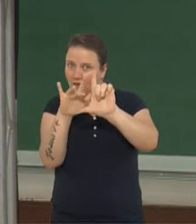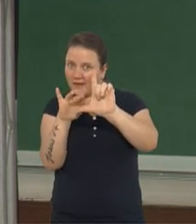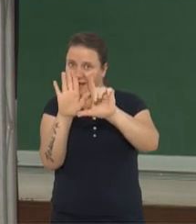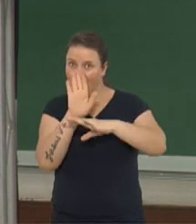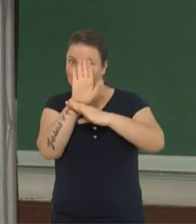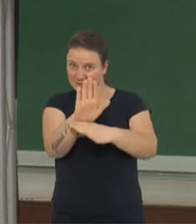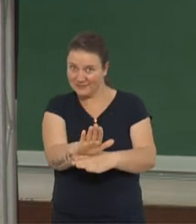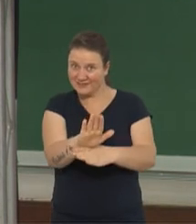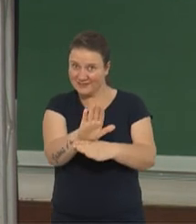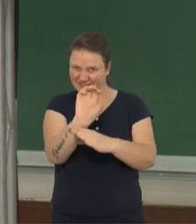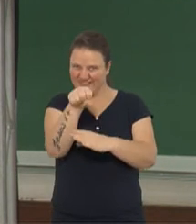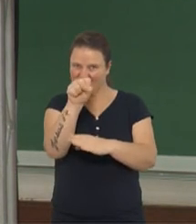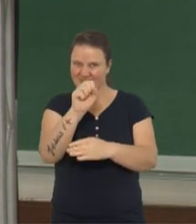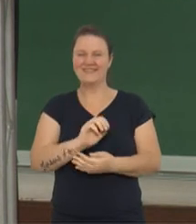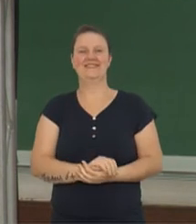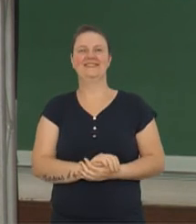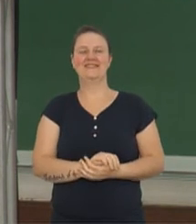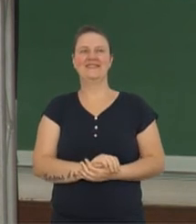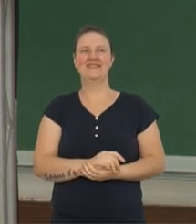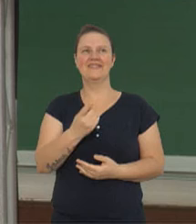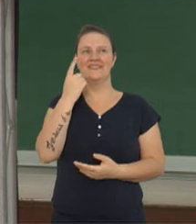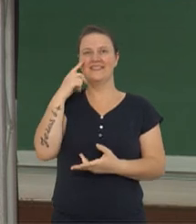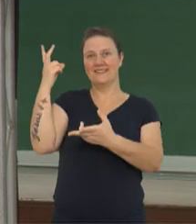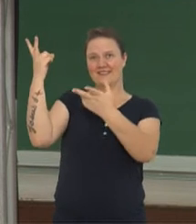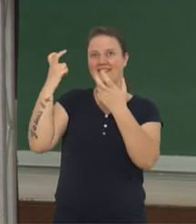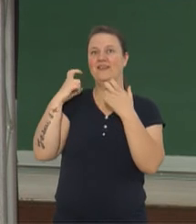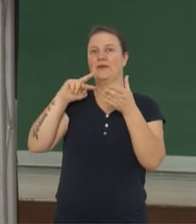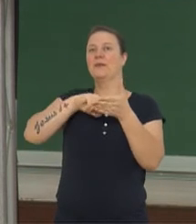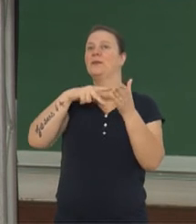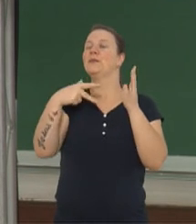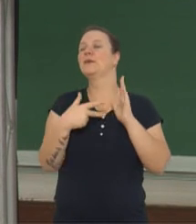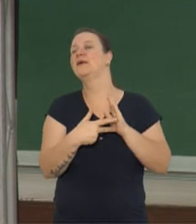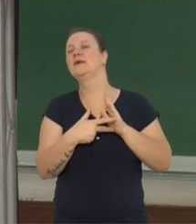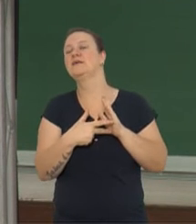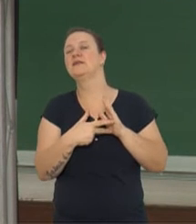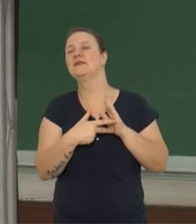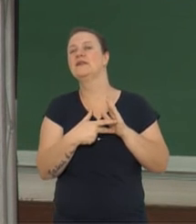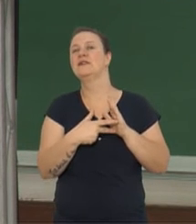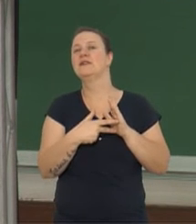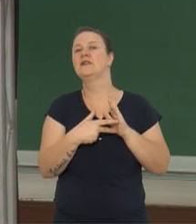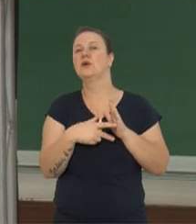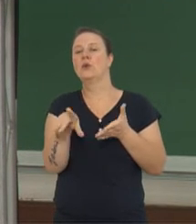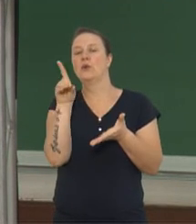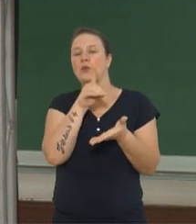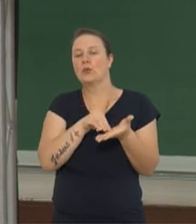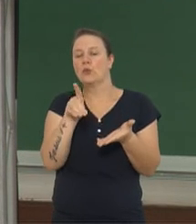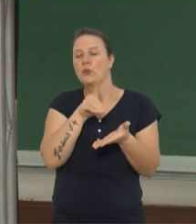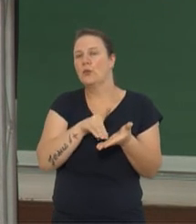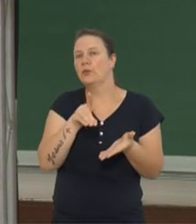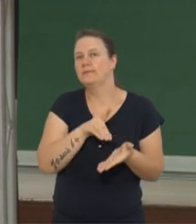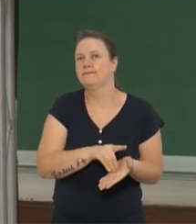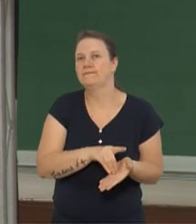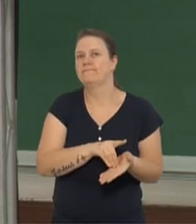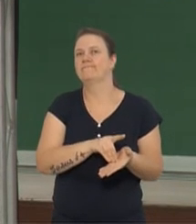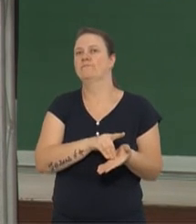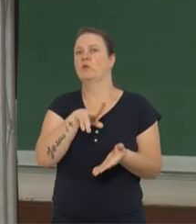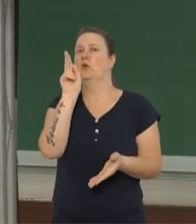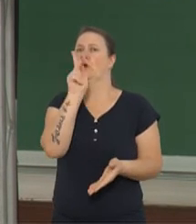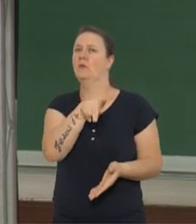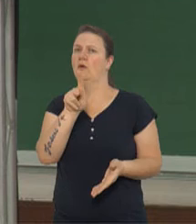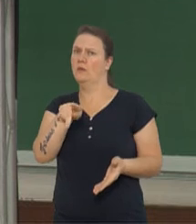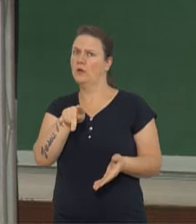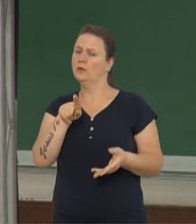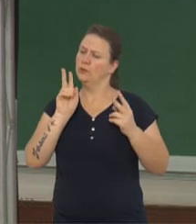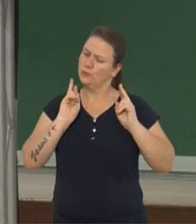sim. Então vamos lá. Olha só o significado dicionarizado. O professor insiste com isso, mas